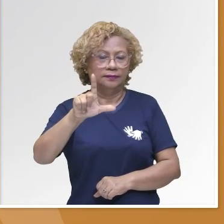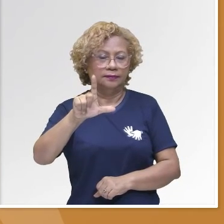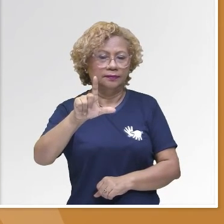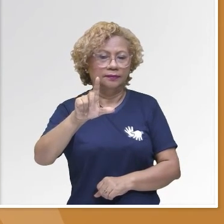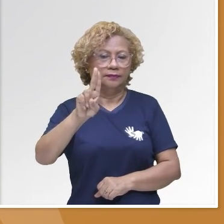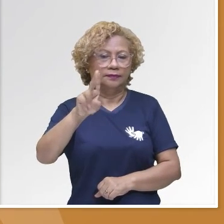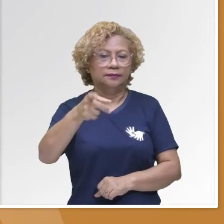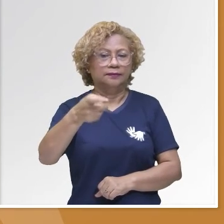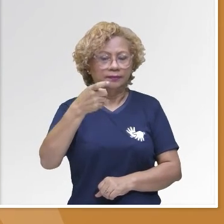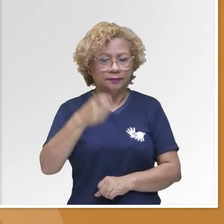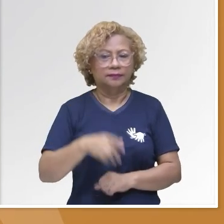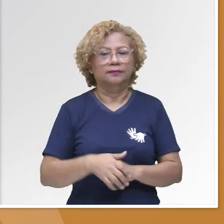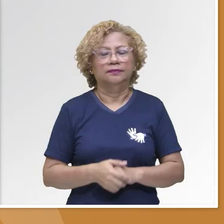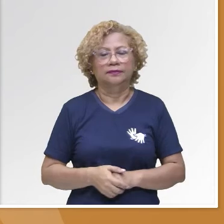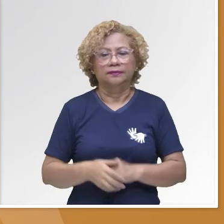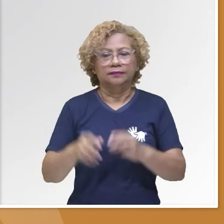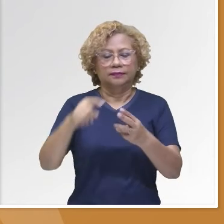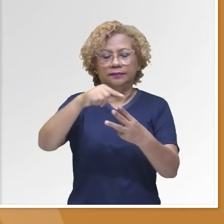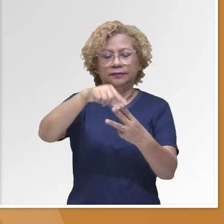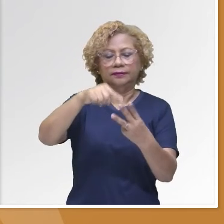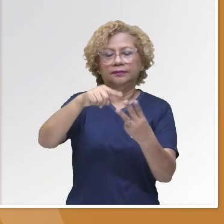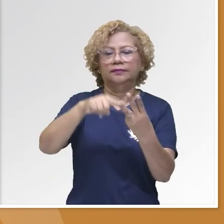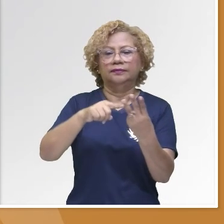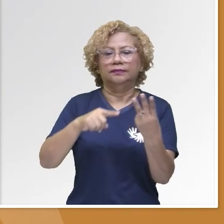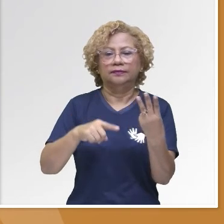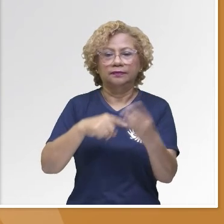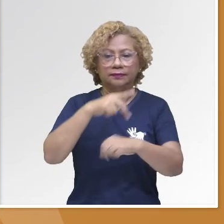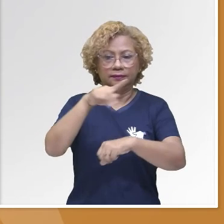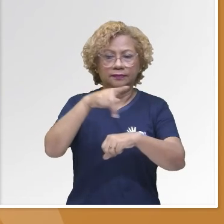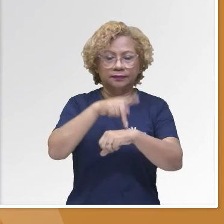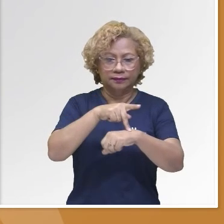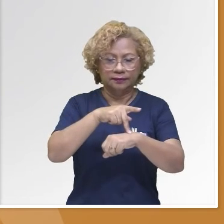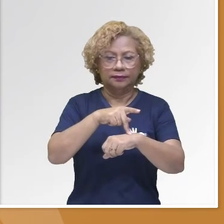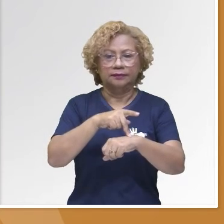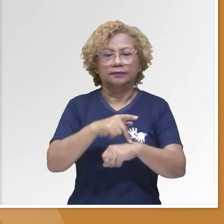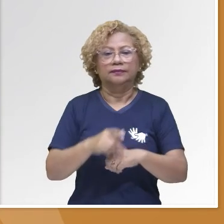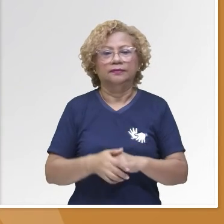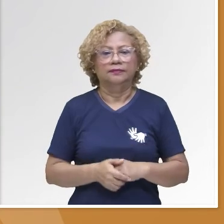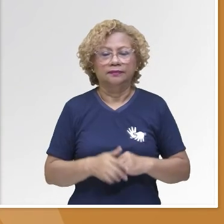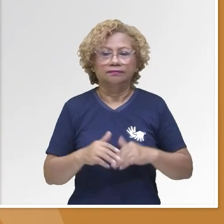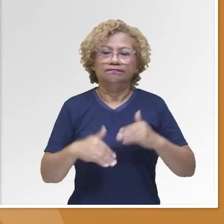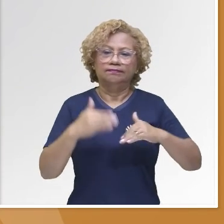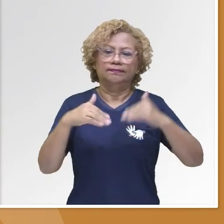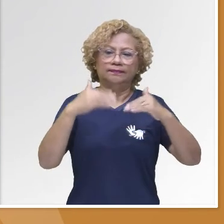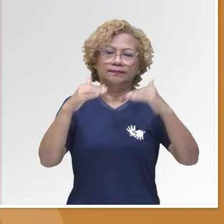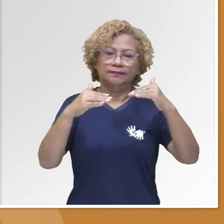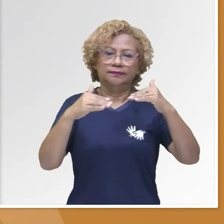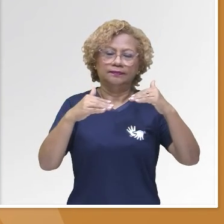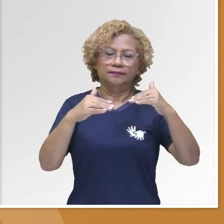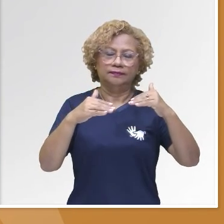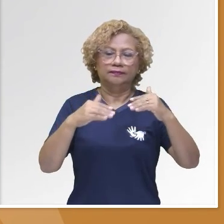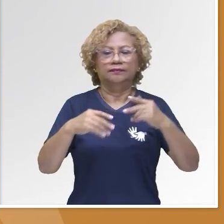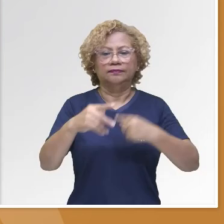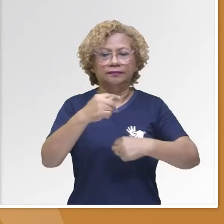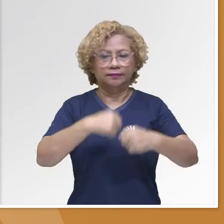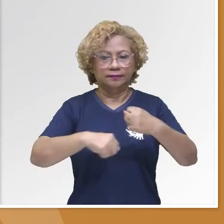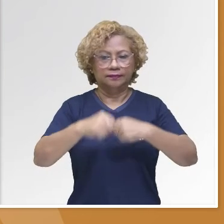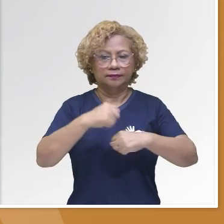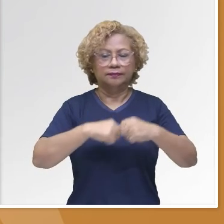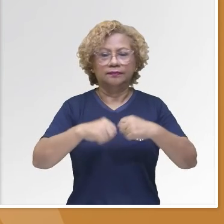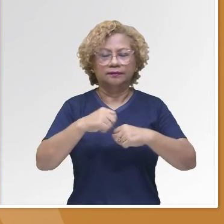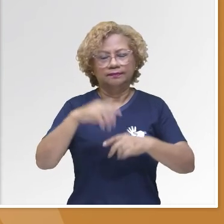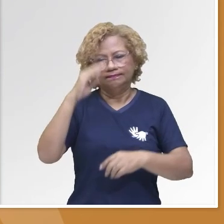tivemos a junção desses 3 países, né, para ocorrer esse desenvolvimento econômico,